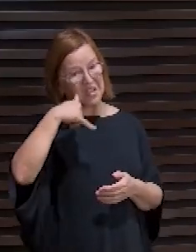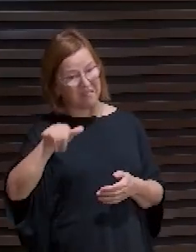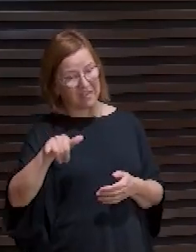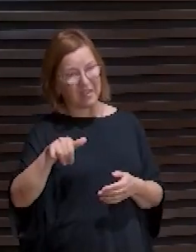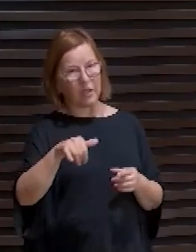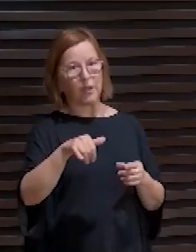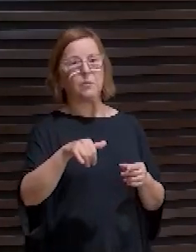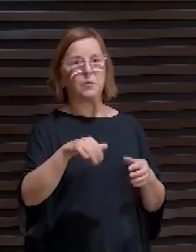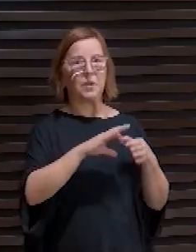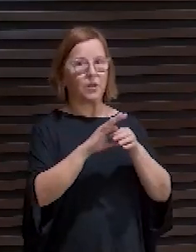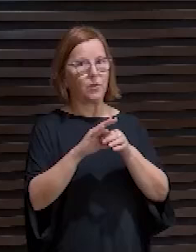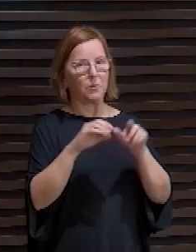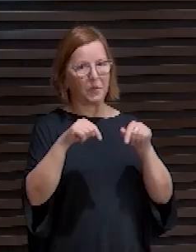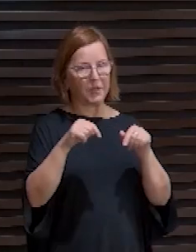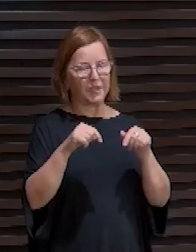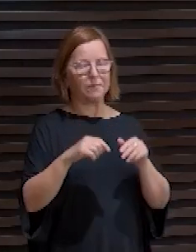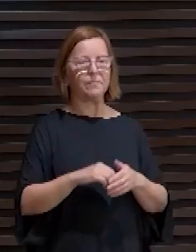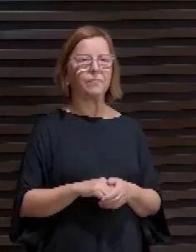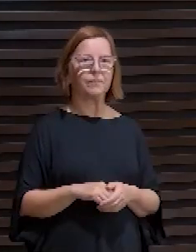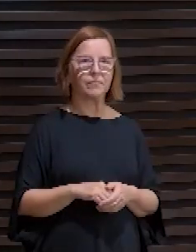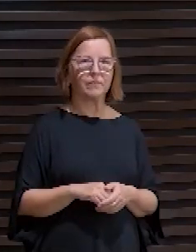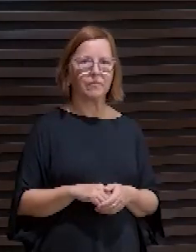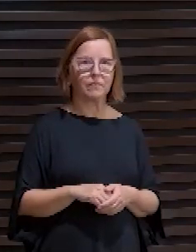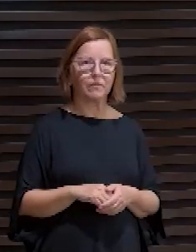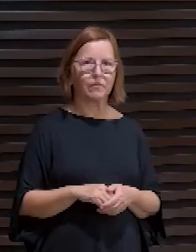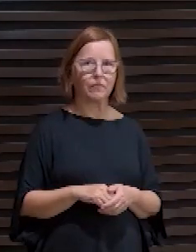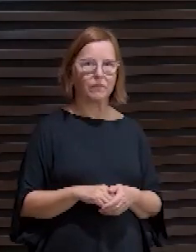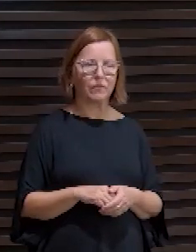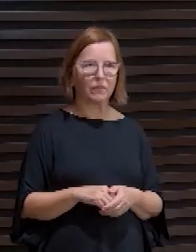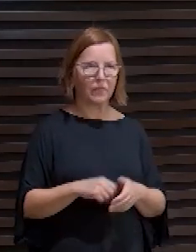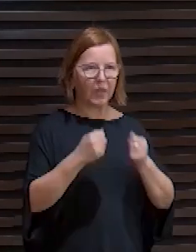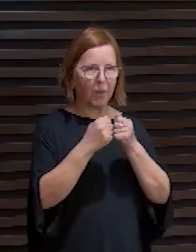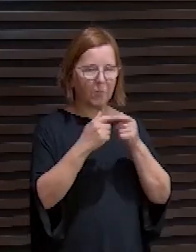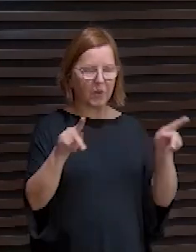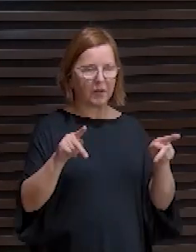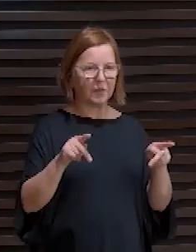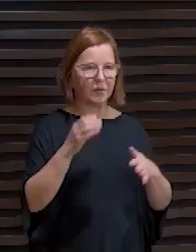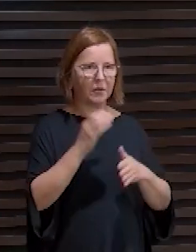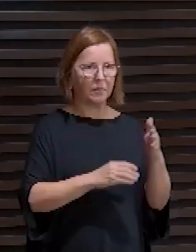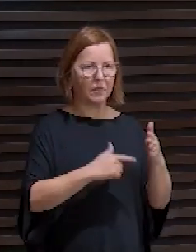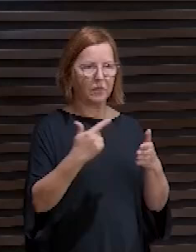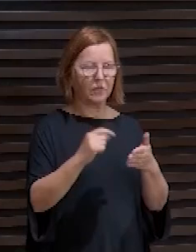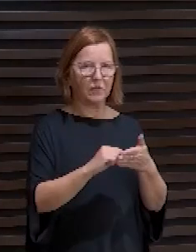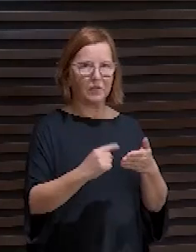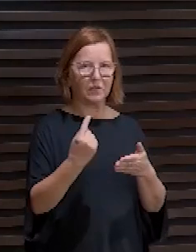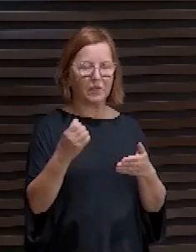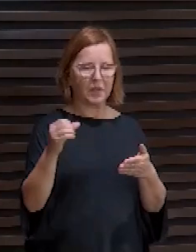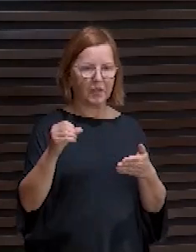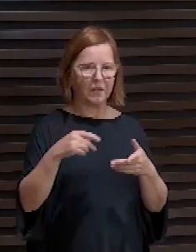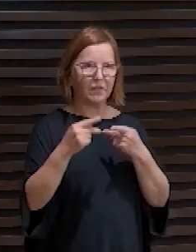comunhão aqui. O texto de Apocalipse, que eu lembrei, capítulo 2, versículo 10, diz assim: ser